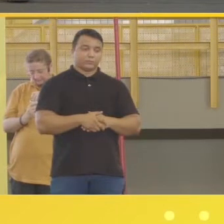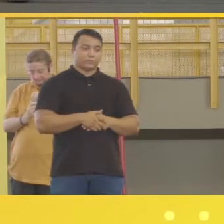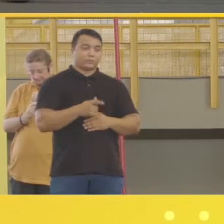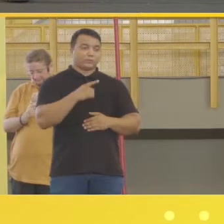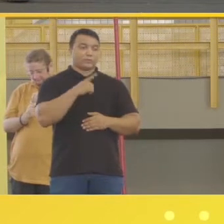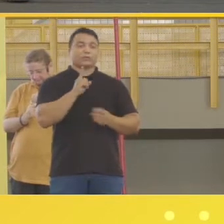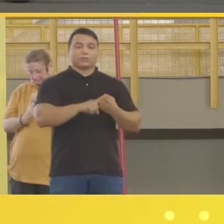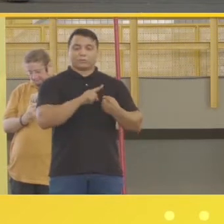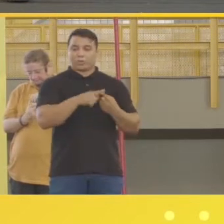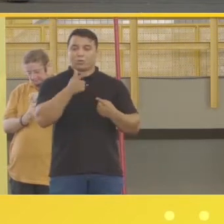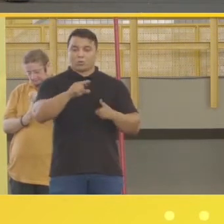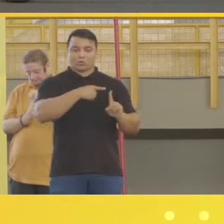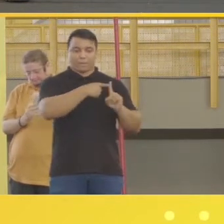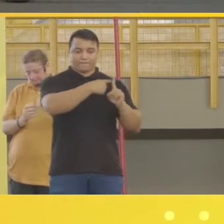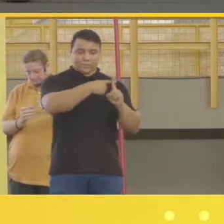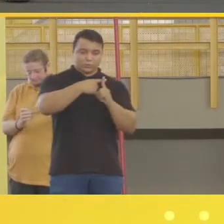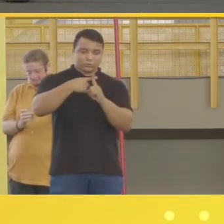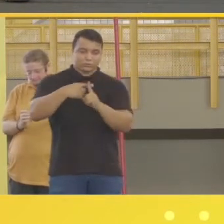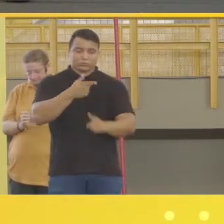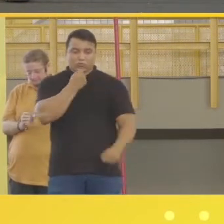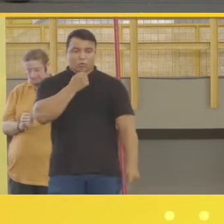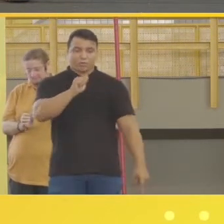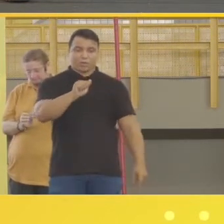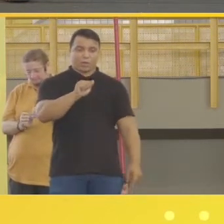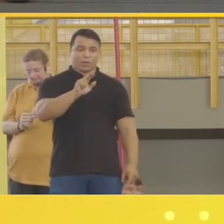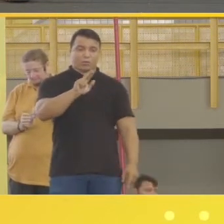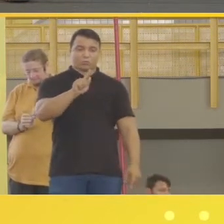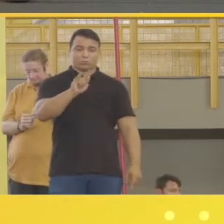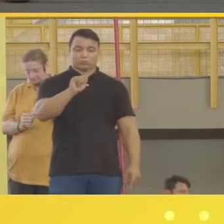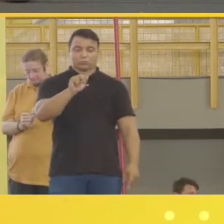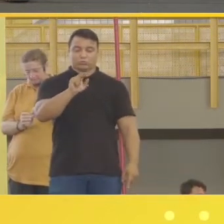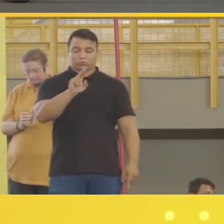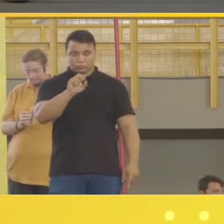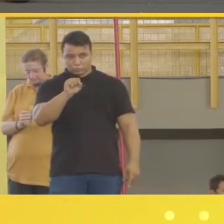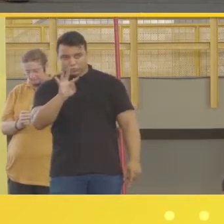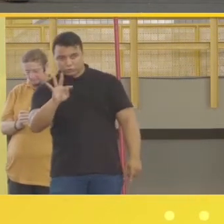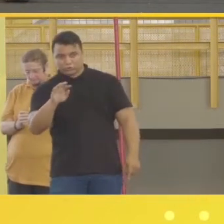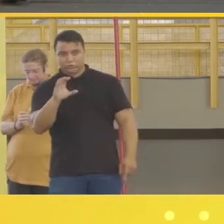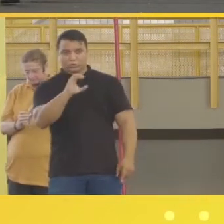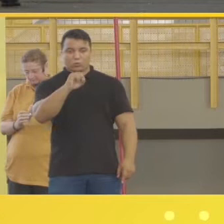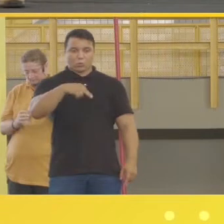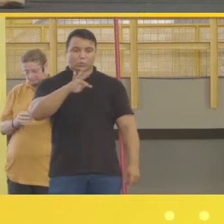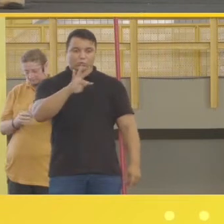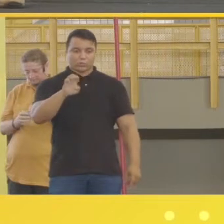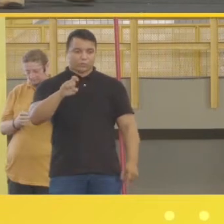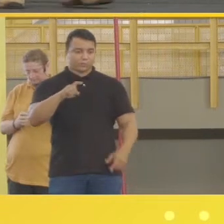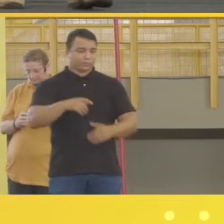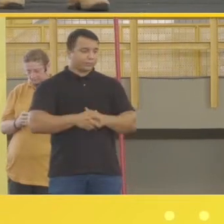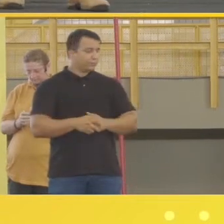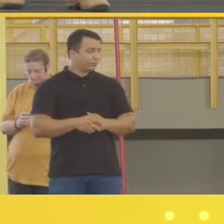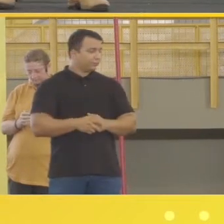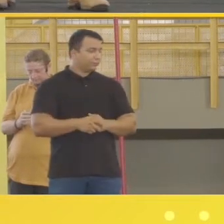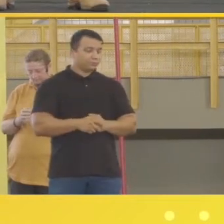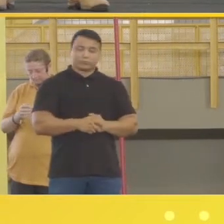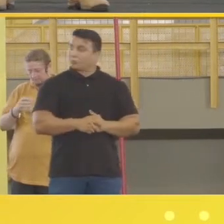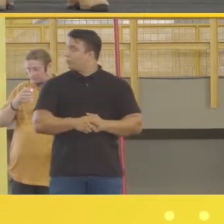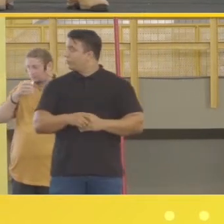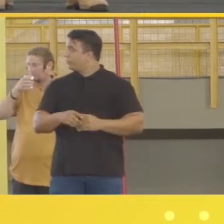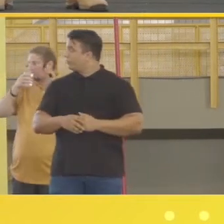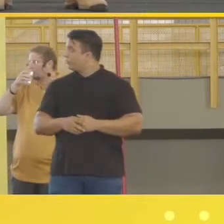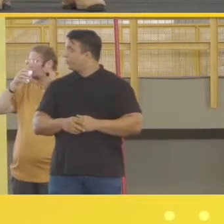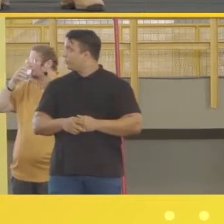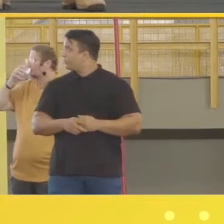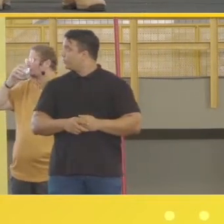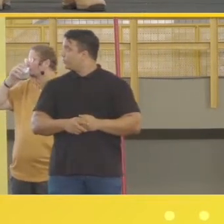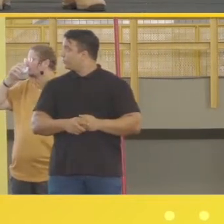tivemos o positivismo de Auguste Comte. Vocês lembram de Comte? Sim ou não? Não?